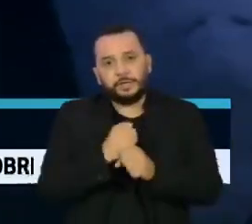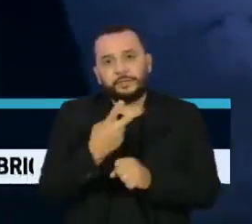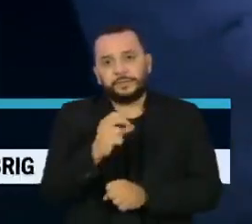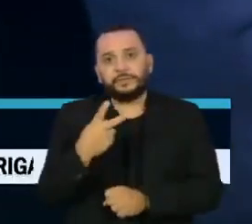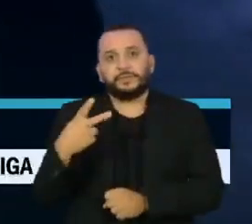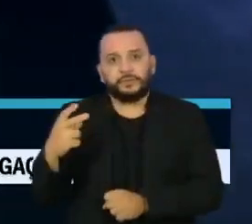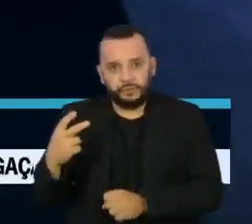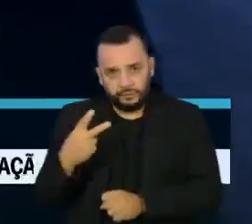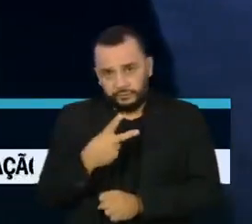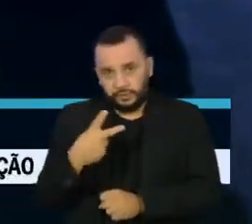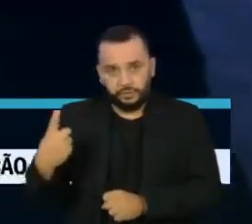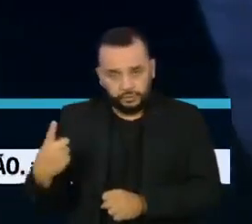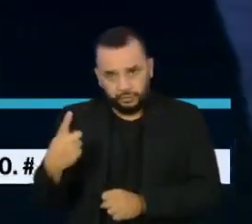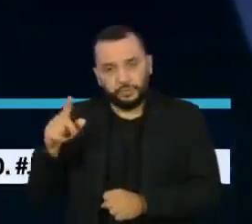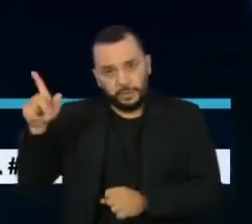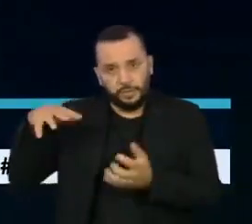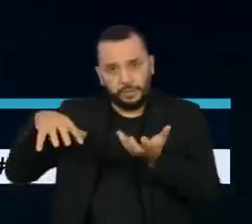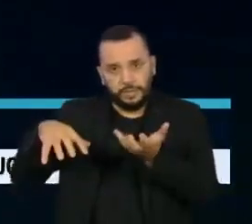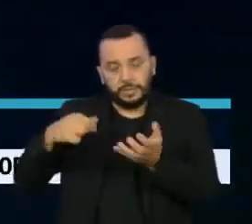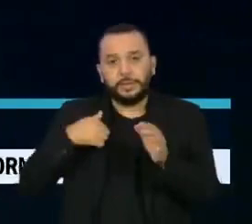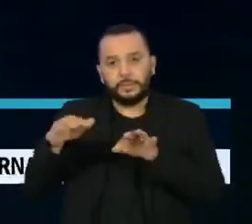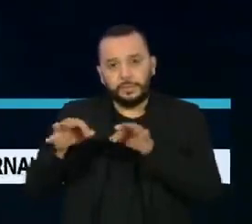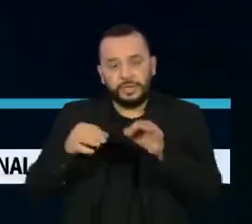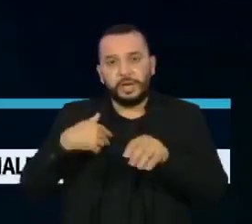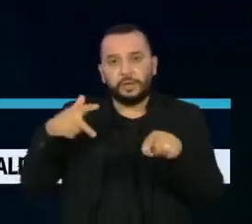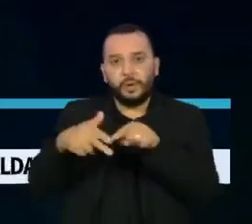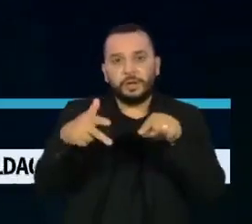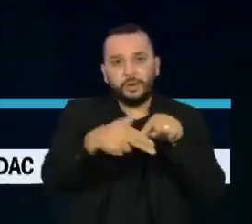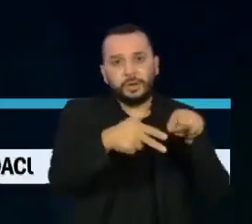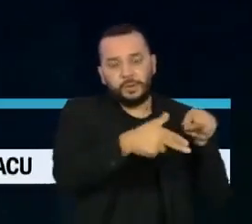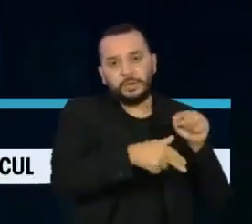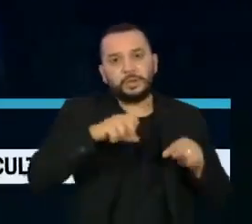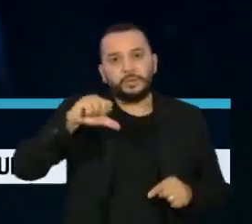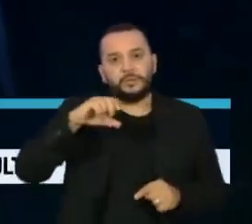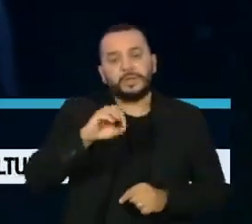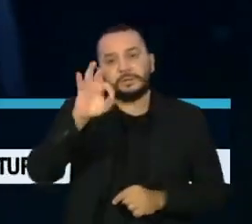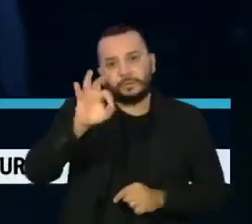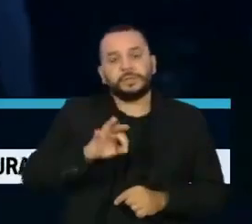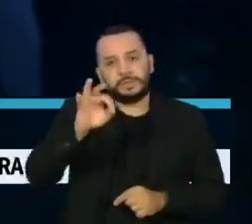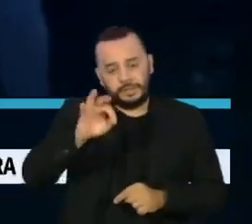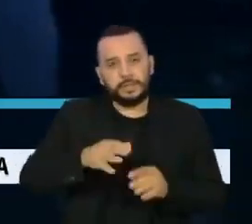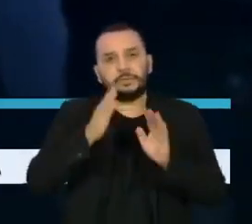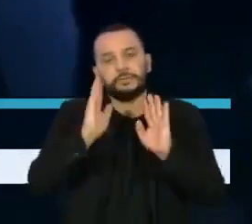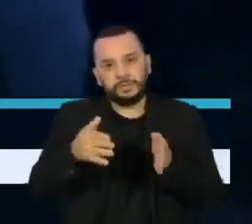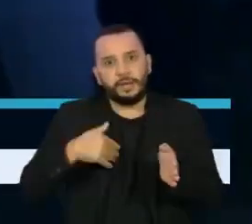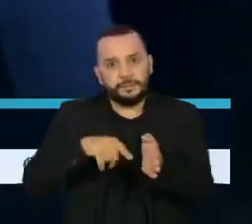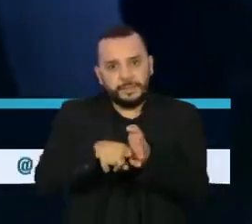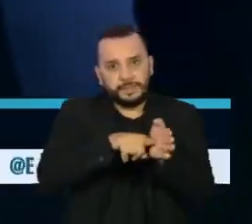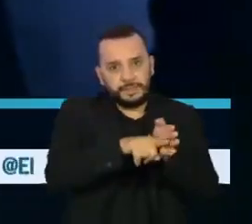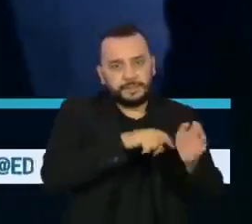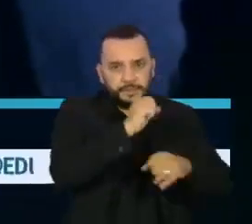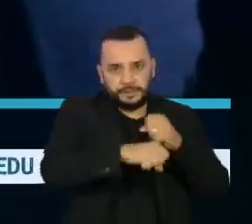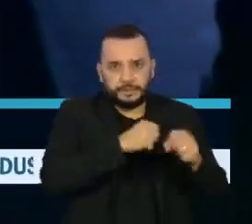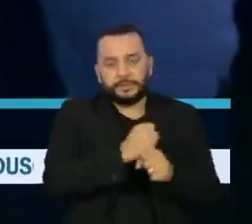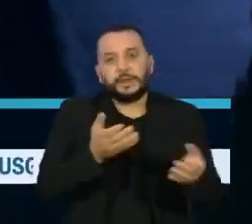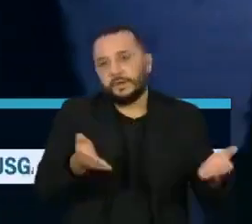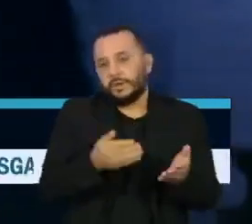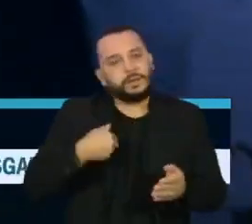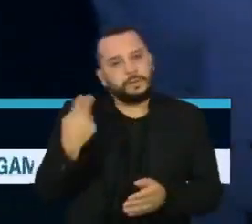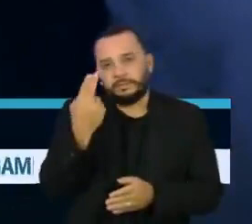pelo congresso nacional o projeto aprovado corta noventa porcento do orçamento do órgão para o senso deste ano